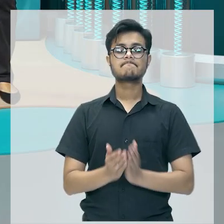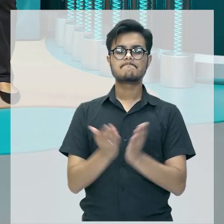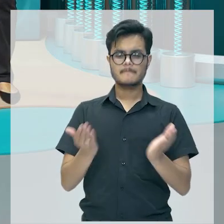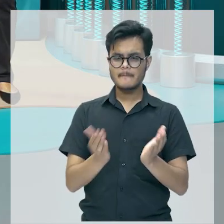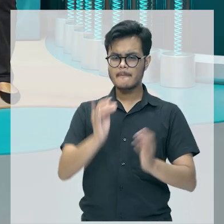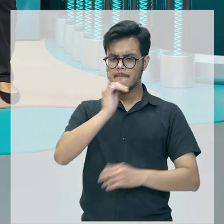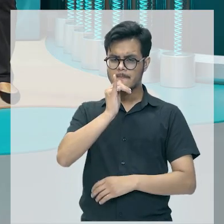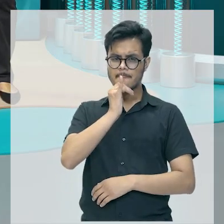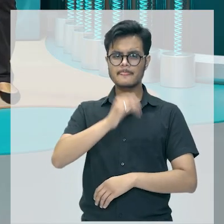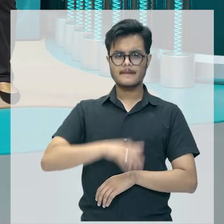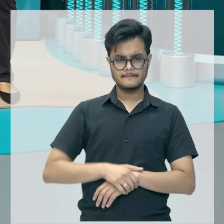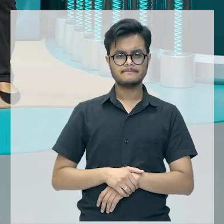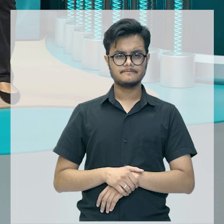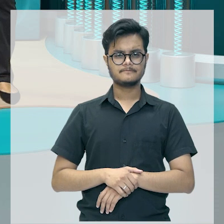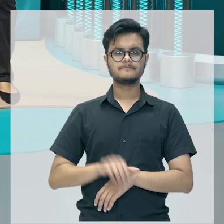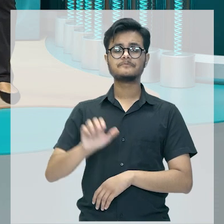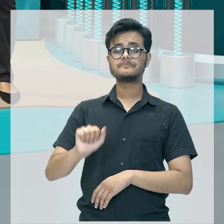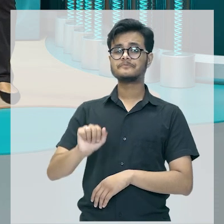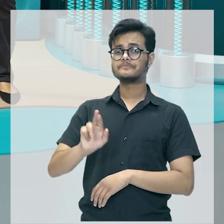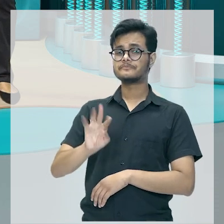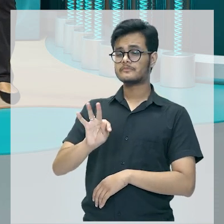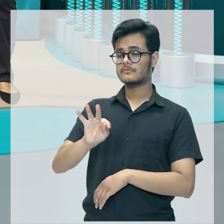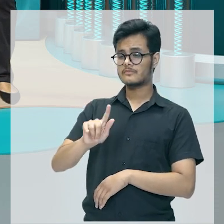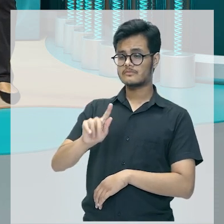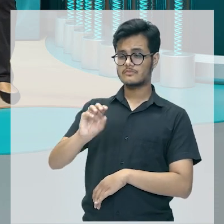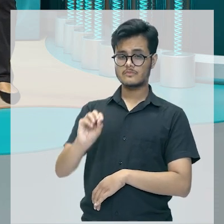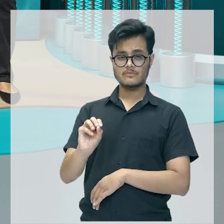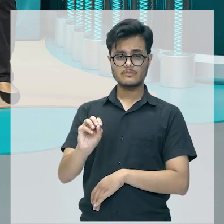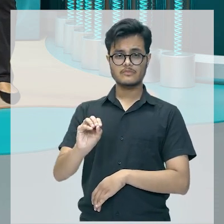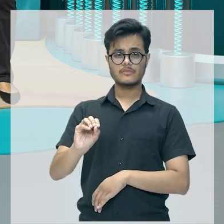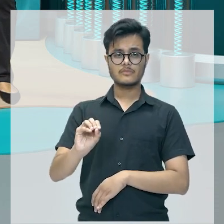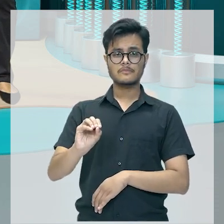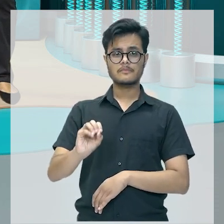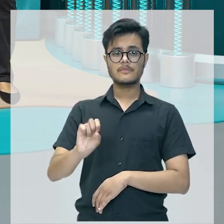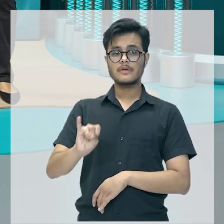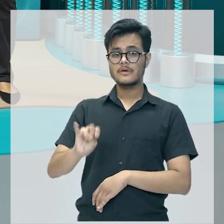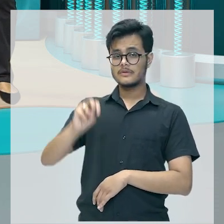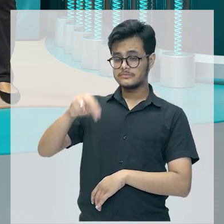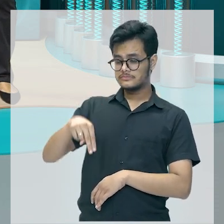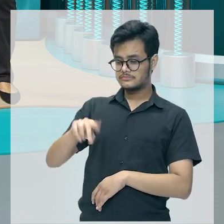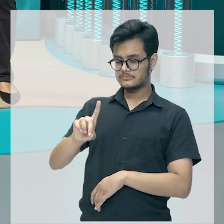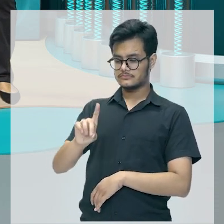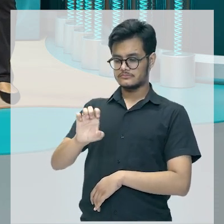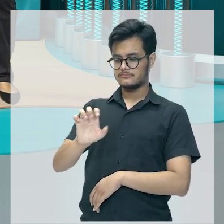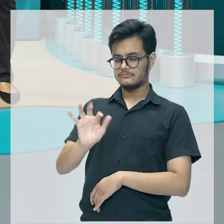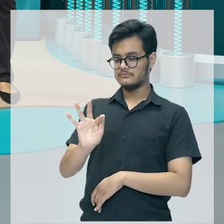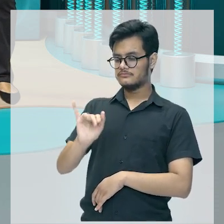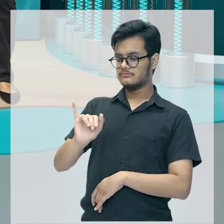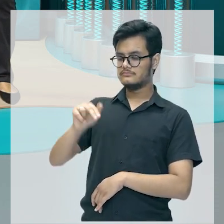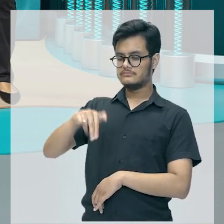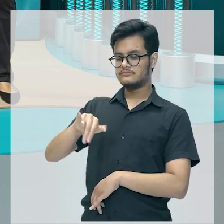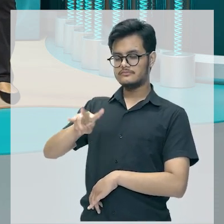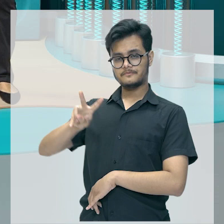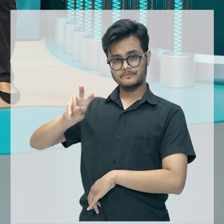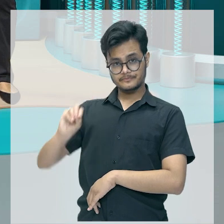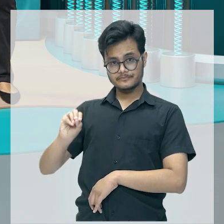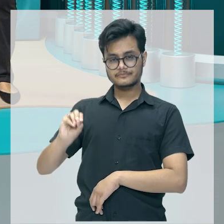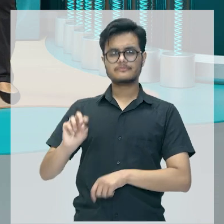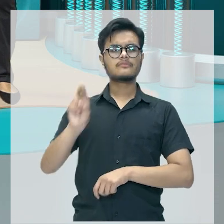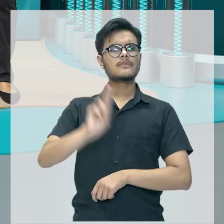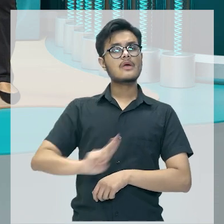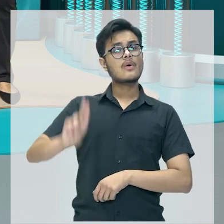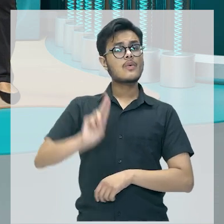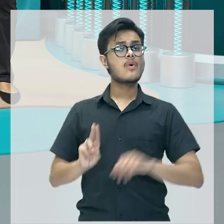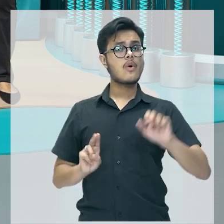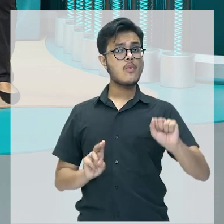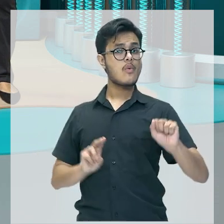Então, isso tudo a gente viu nesse texto, né? Alguns indicativos para, né, indicar que a pessoa está nesse